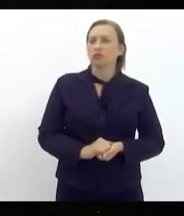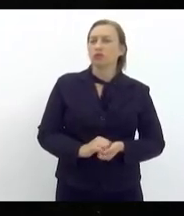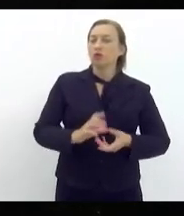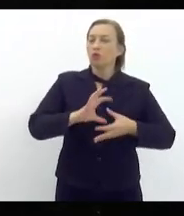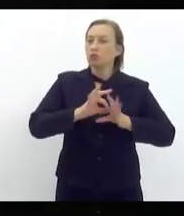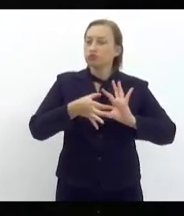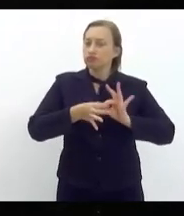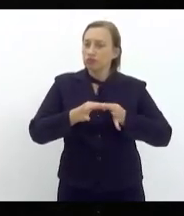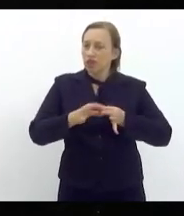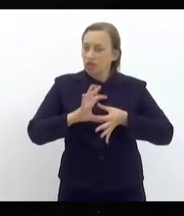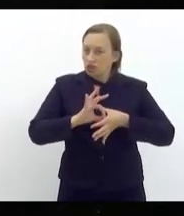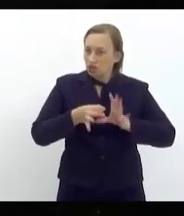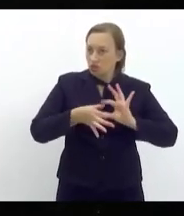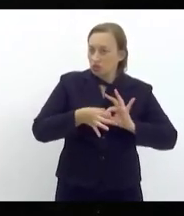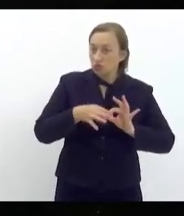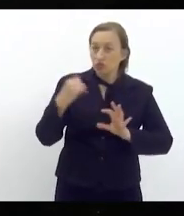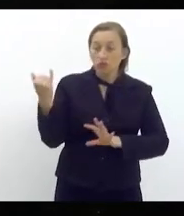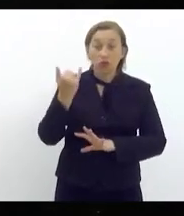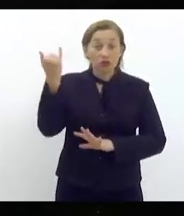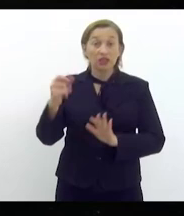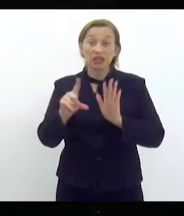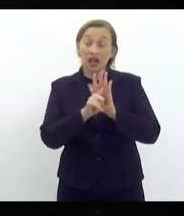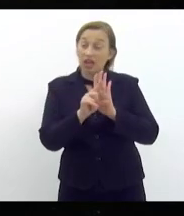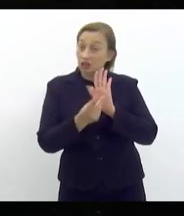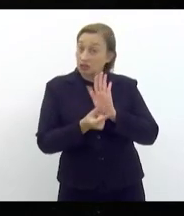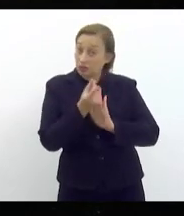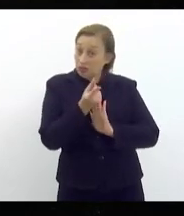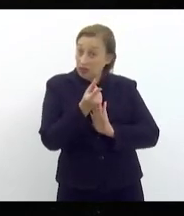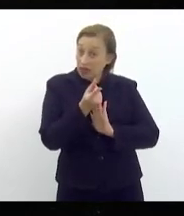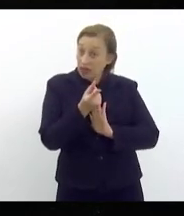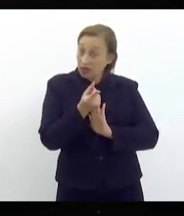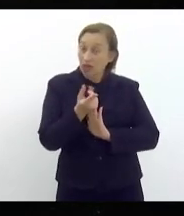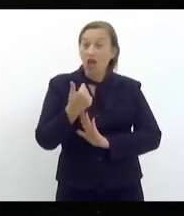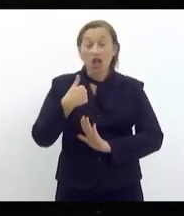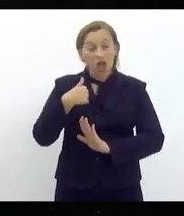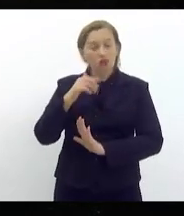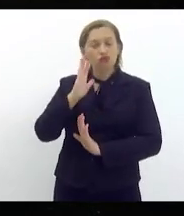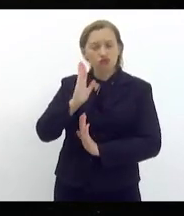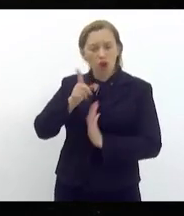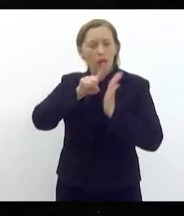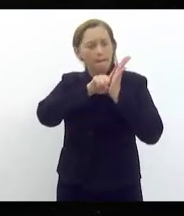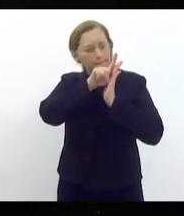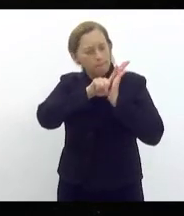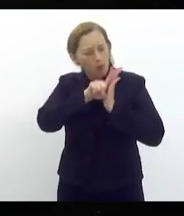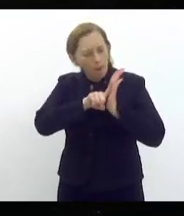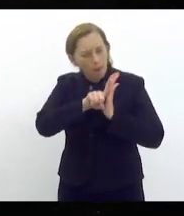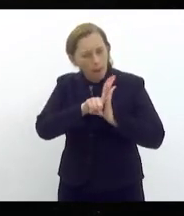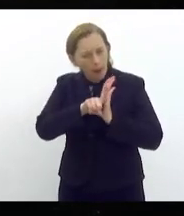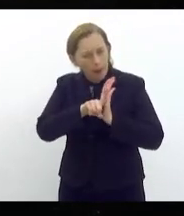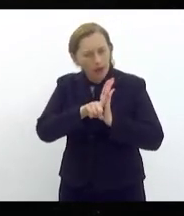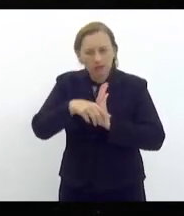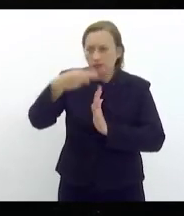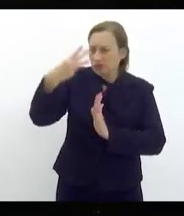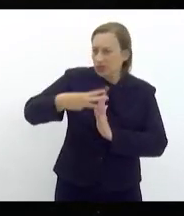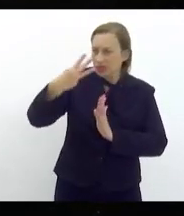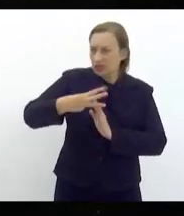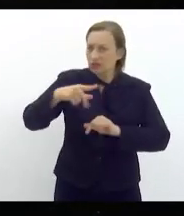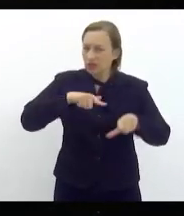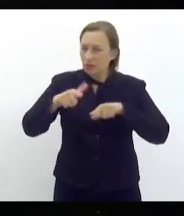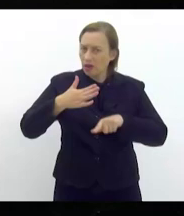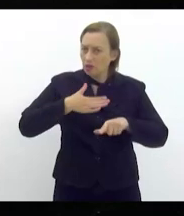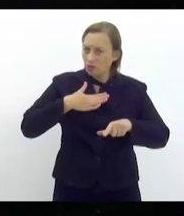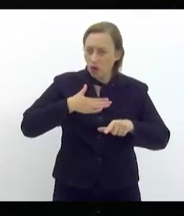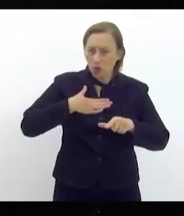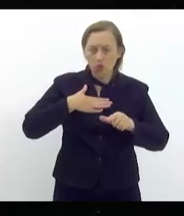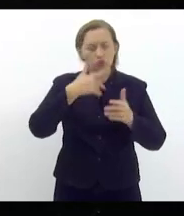leis de diretrizes orçamentárias pelas quais eu examinei ao longo desse terceiro mandato, porque